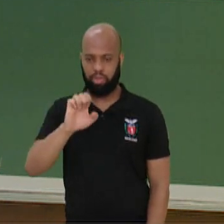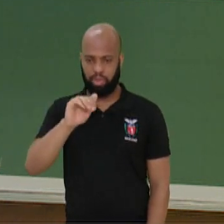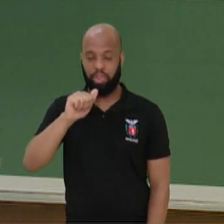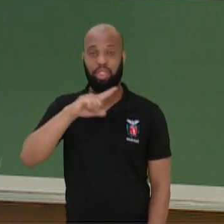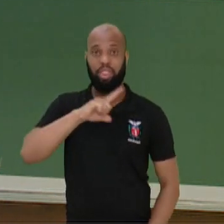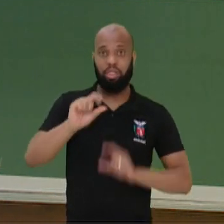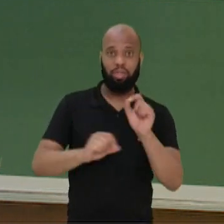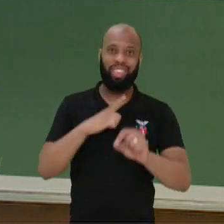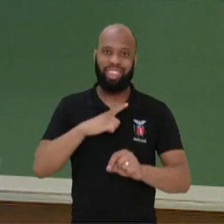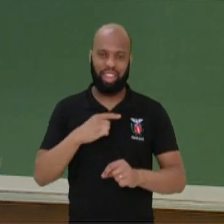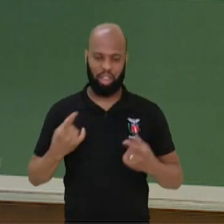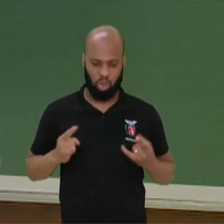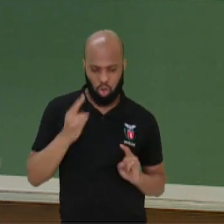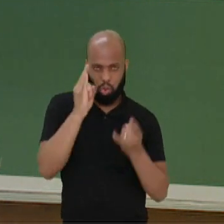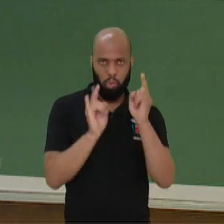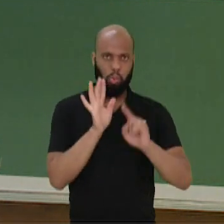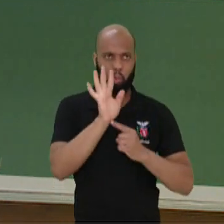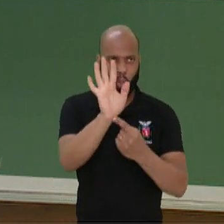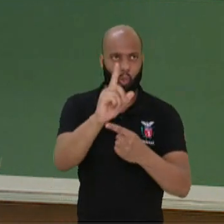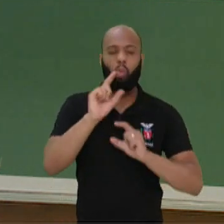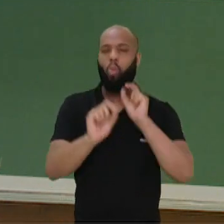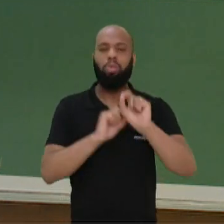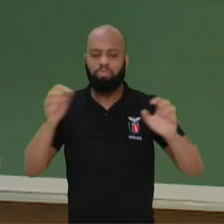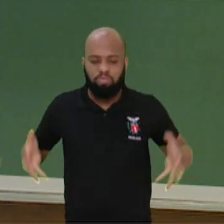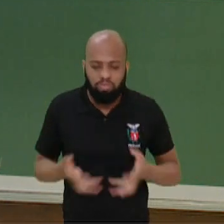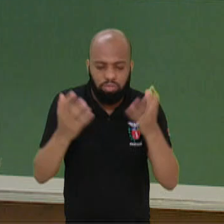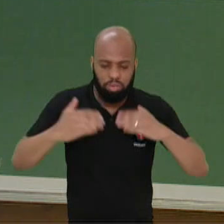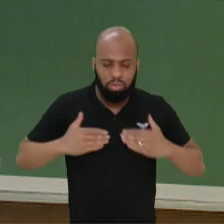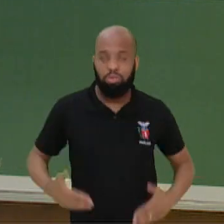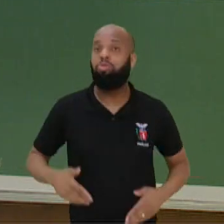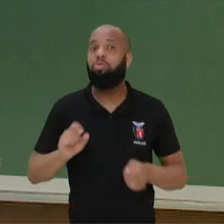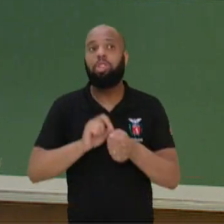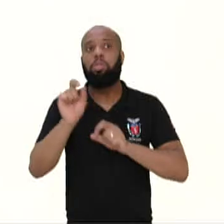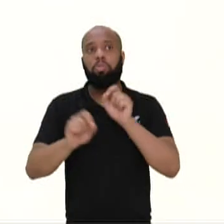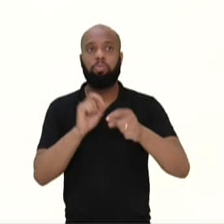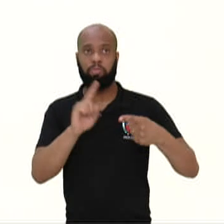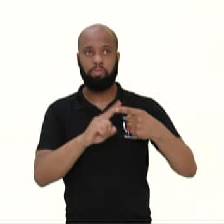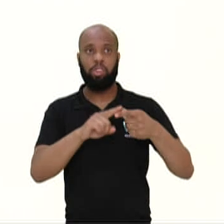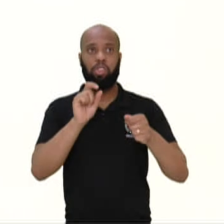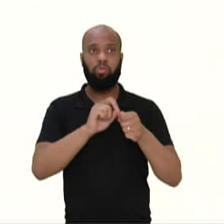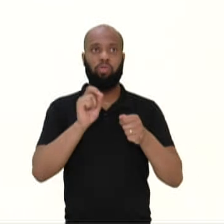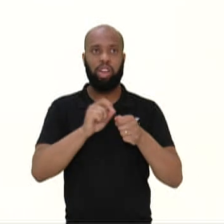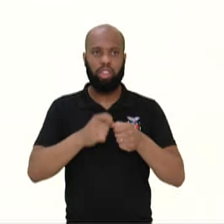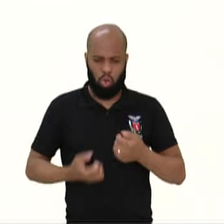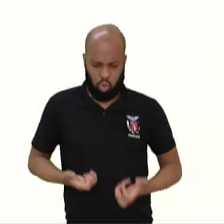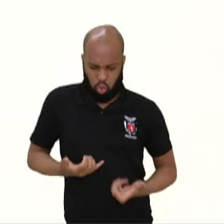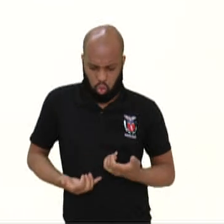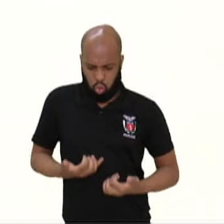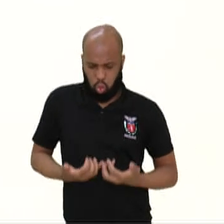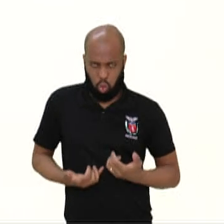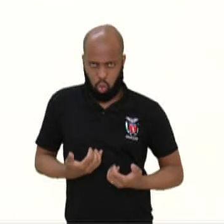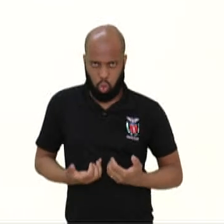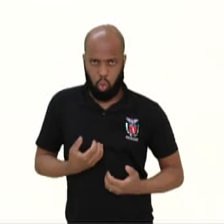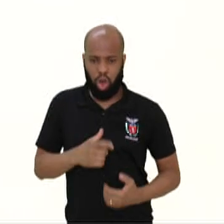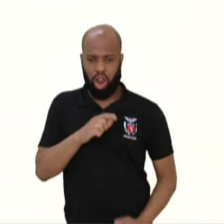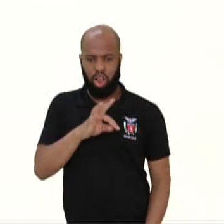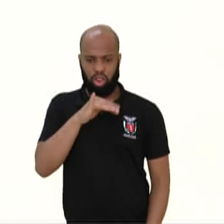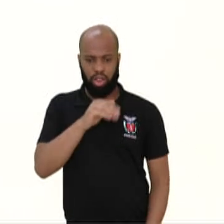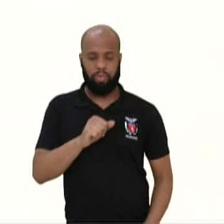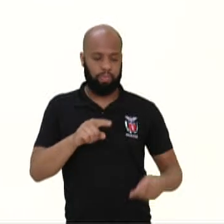no catabolismo induzirá o organismo a, letra A, realizar a fermentação lática, letra